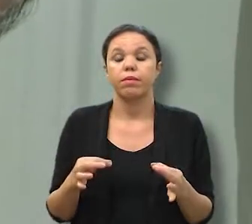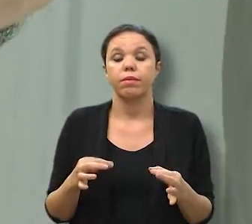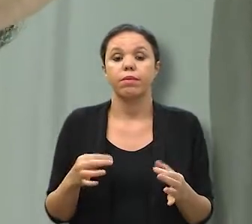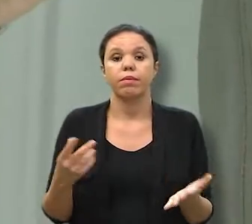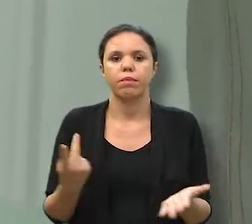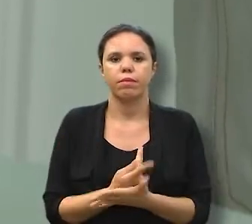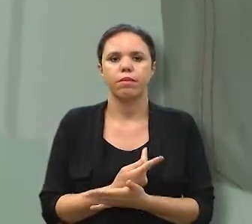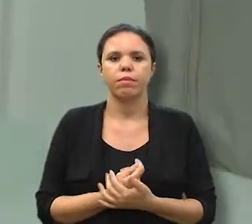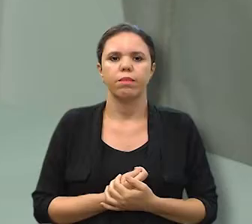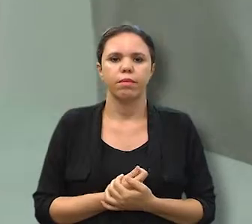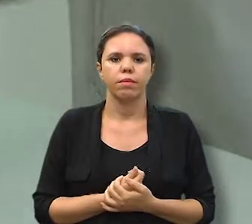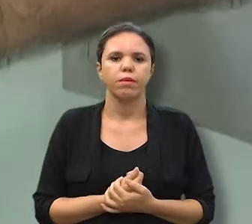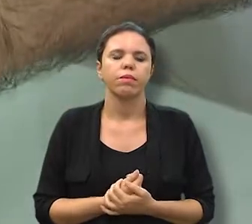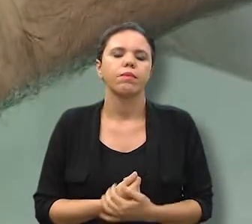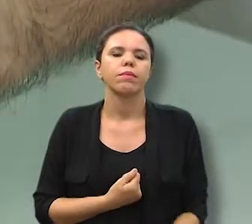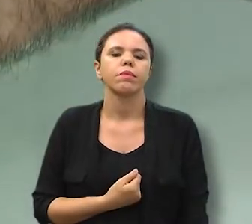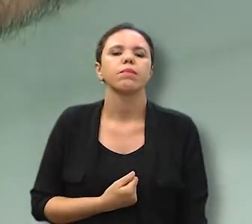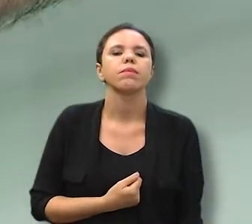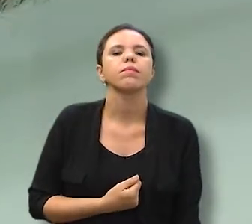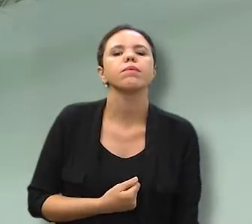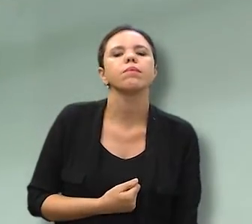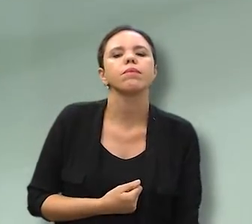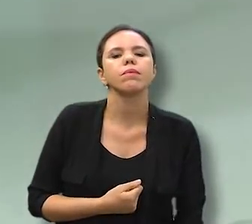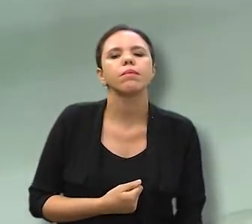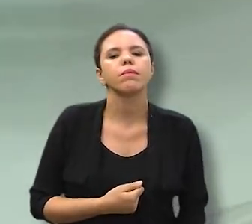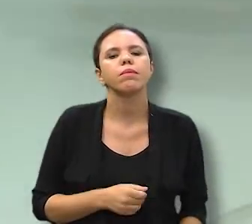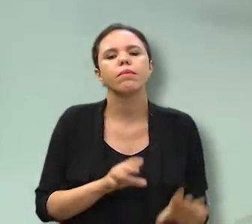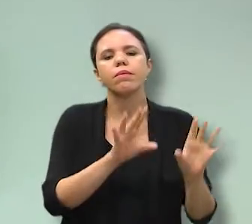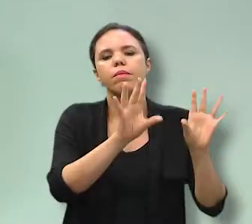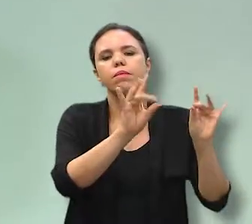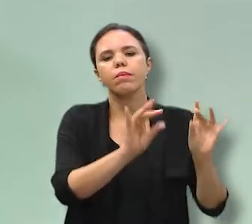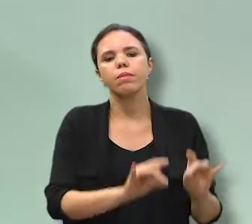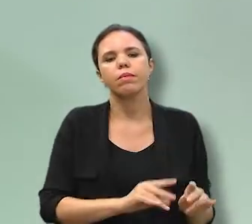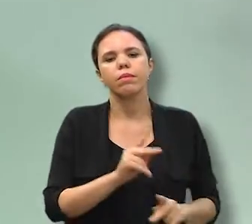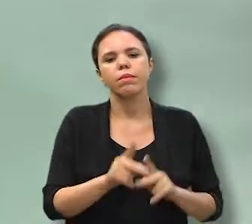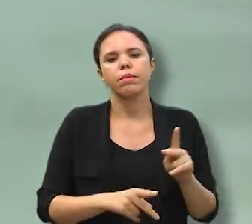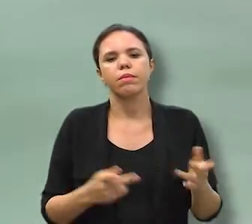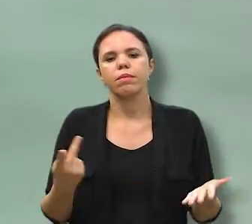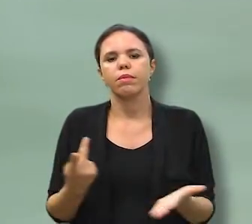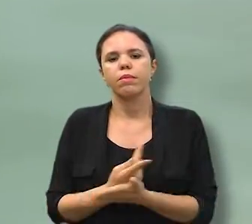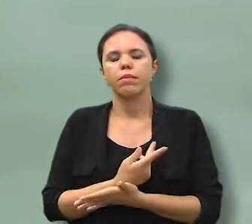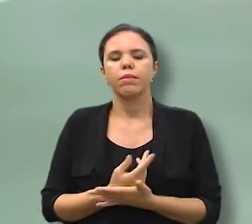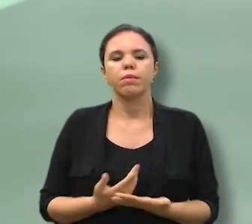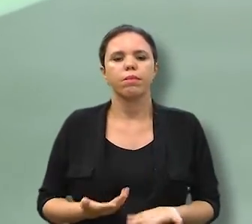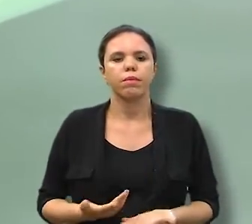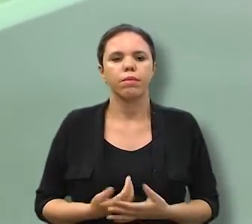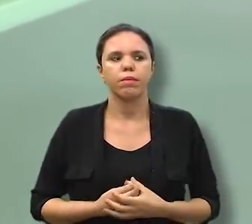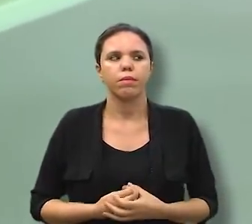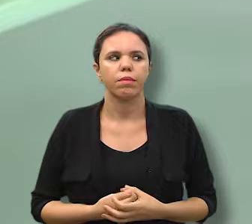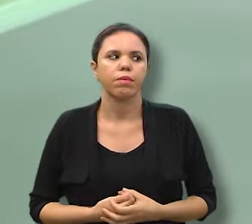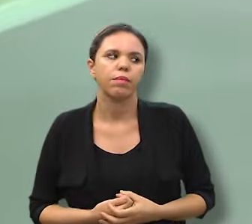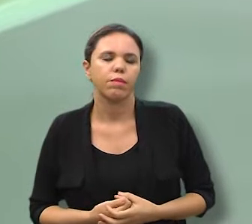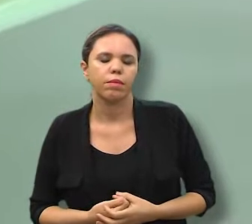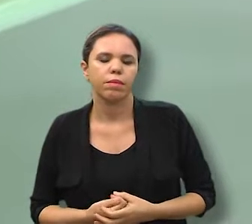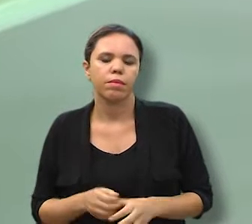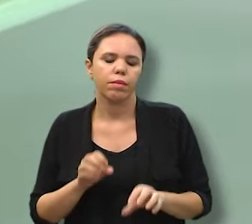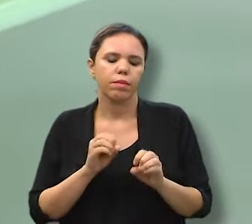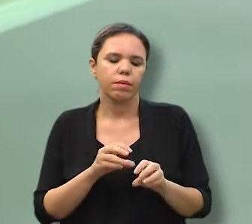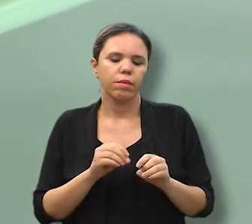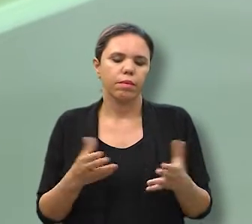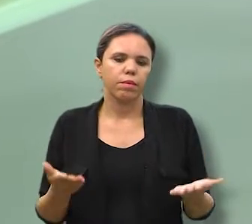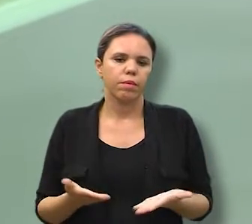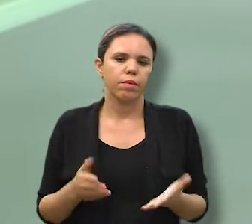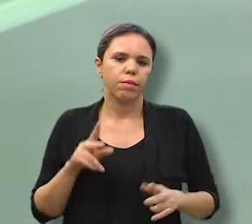erra. Erra. E geralmente é nesses pequenos detalhes que o pessoal de casa erra, né? Então, é isso que a gente vai ensinar hoje